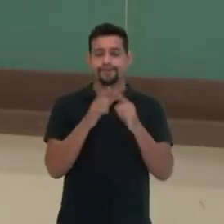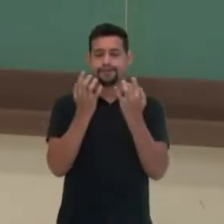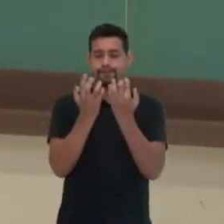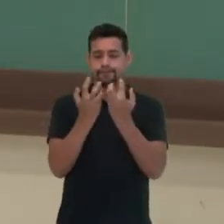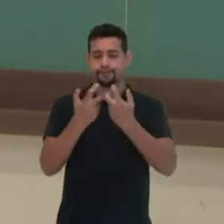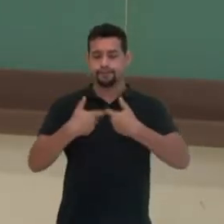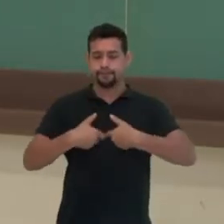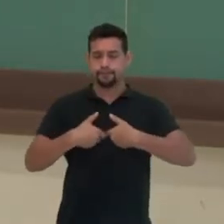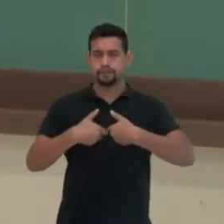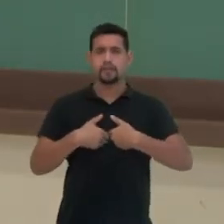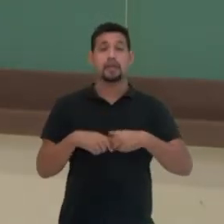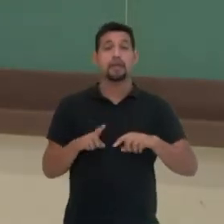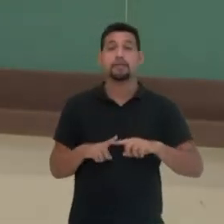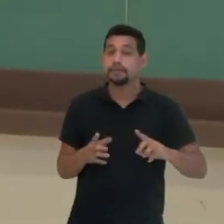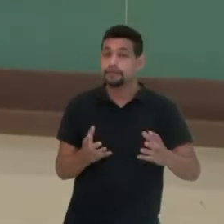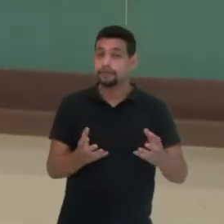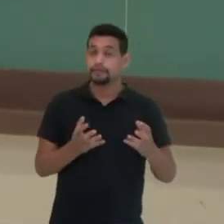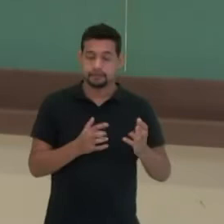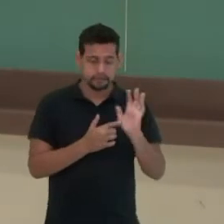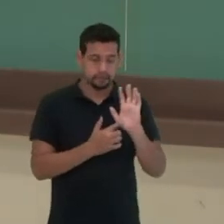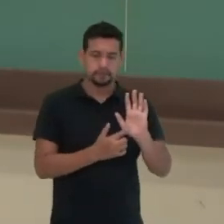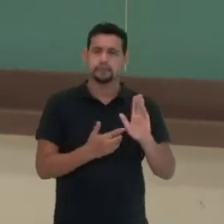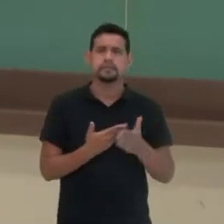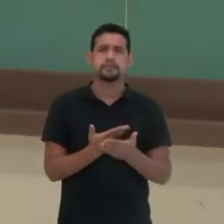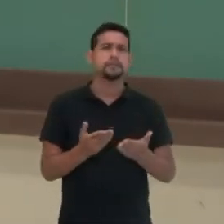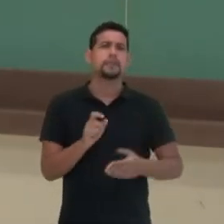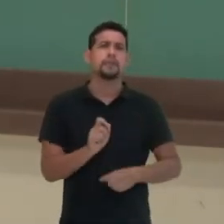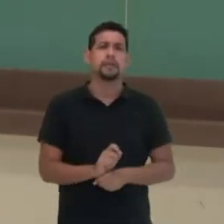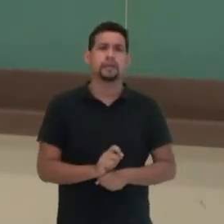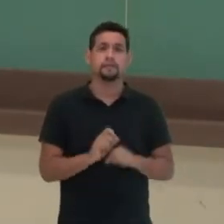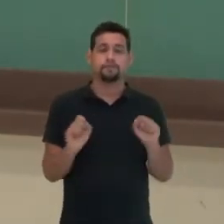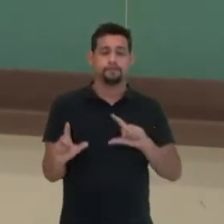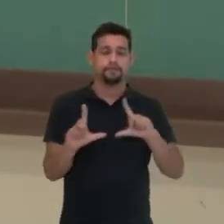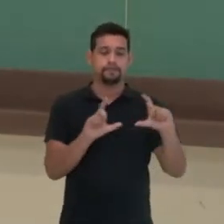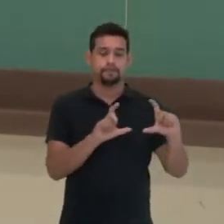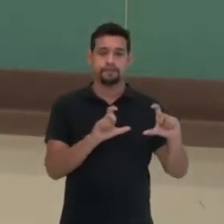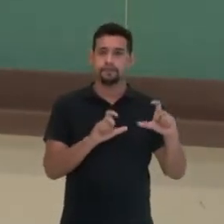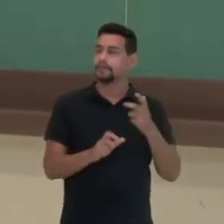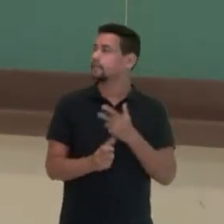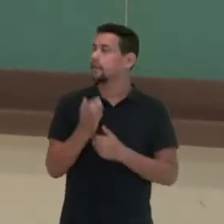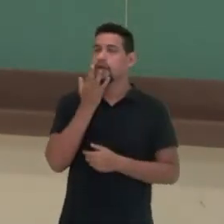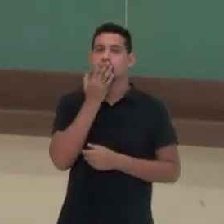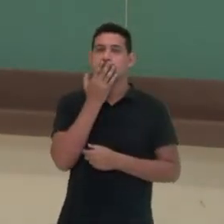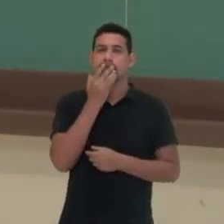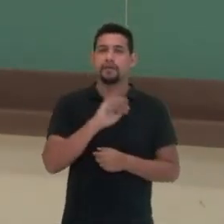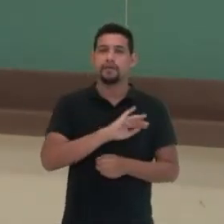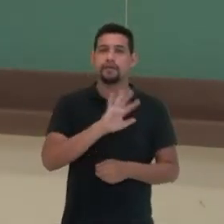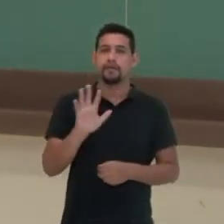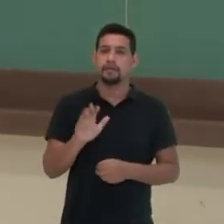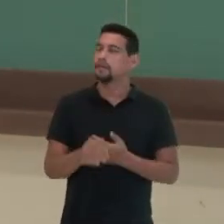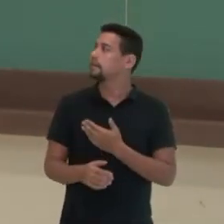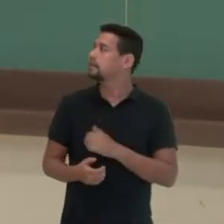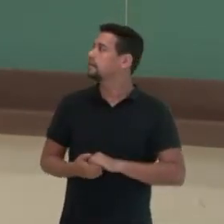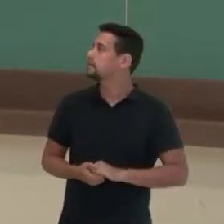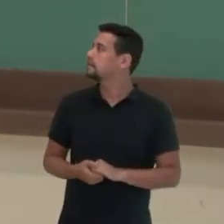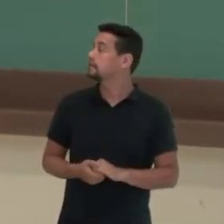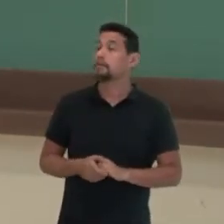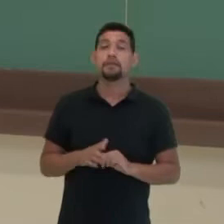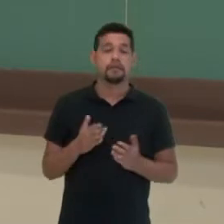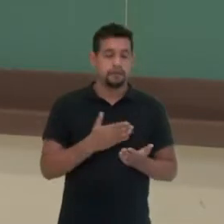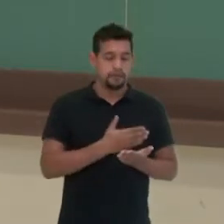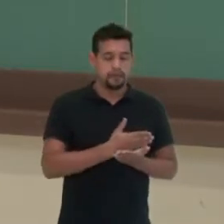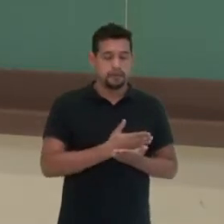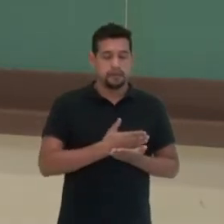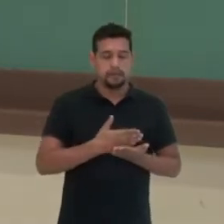engrenagens. E eu quero trazer aqui para você essa imagem toda colorida aqui já para iniciar